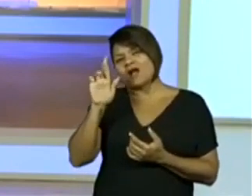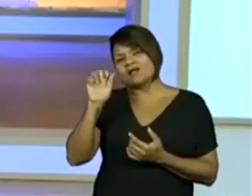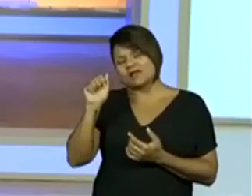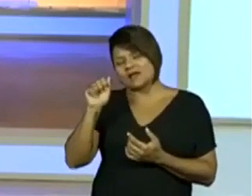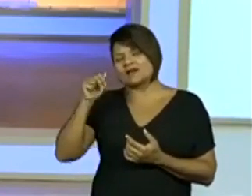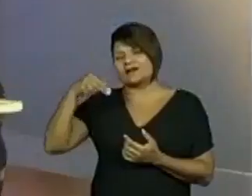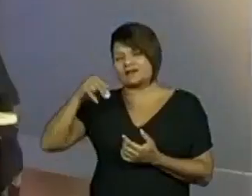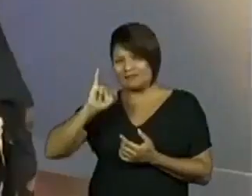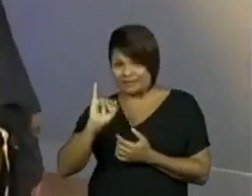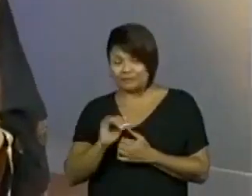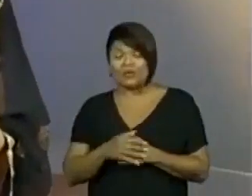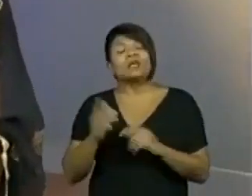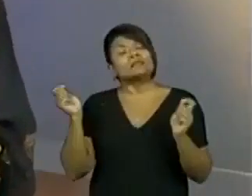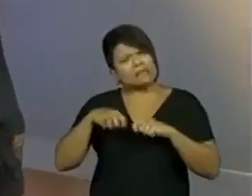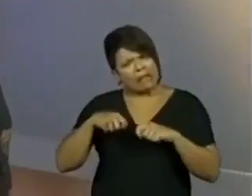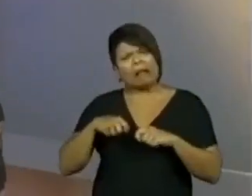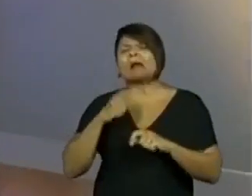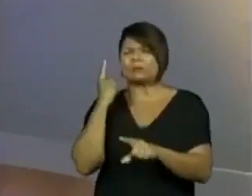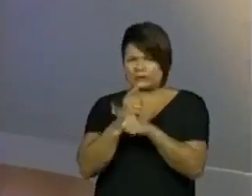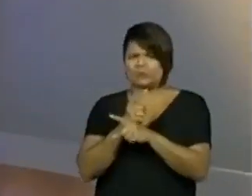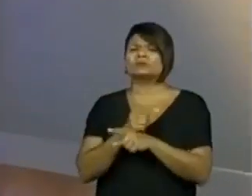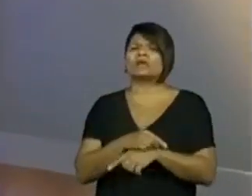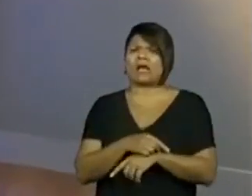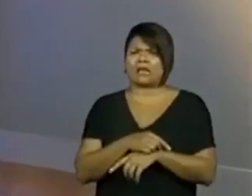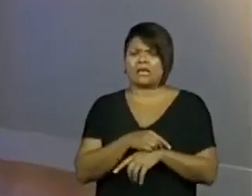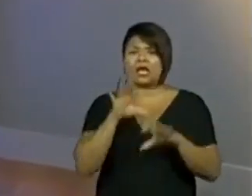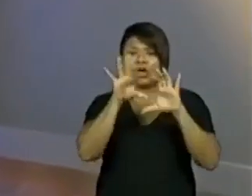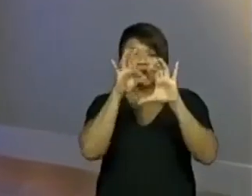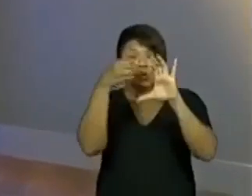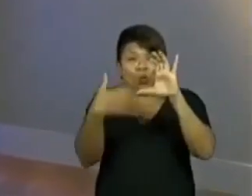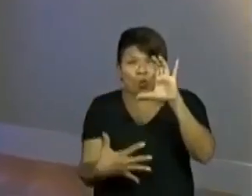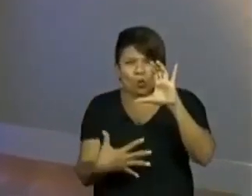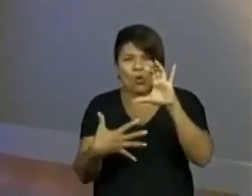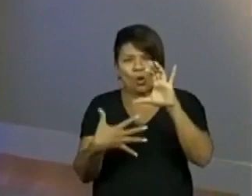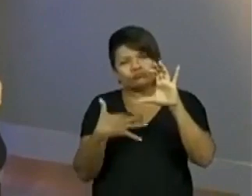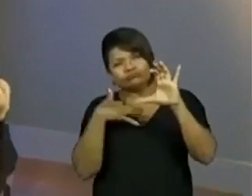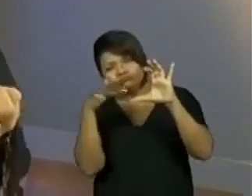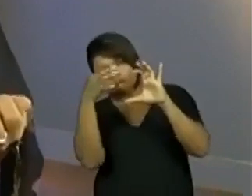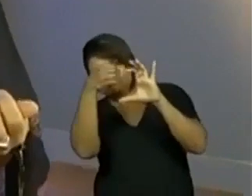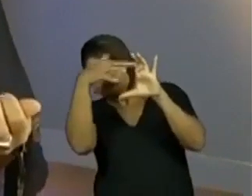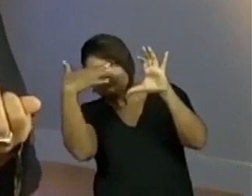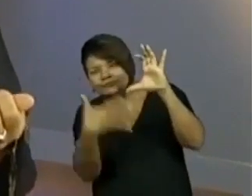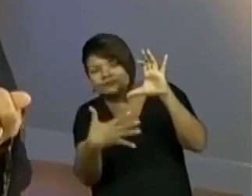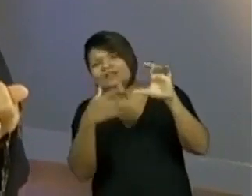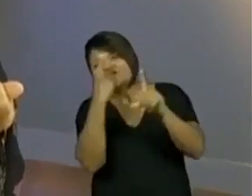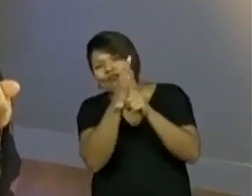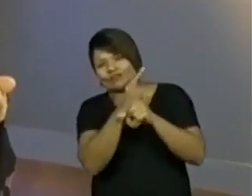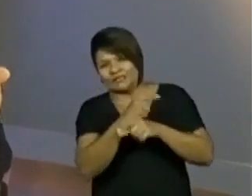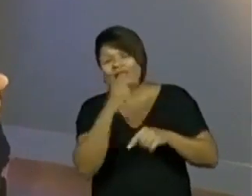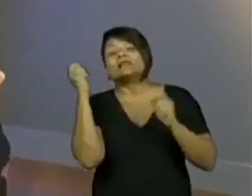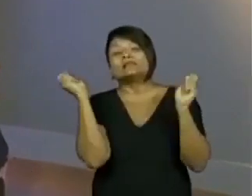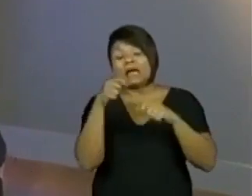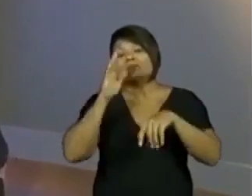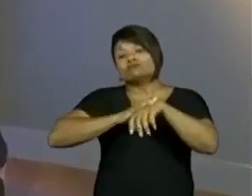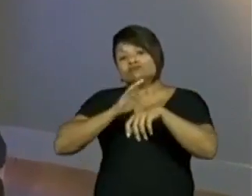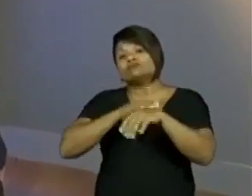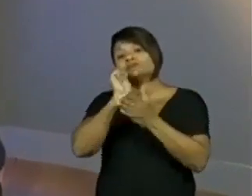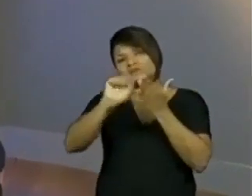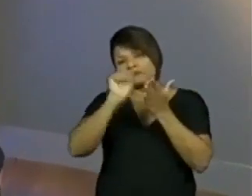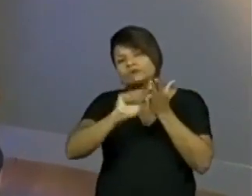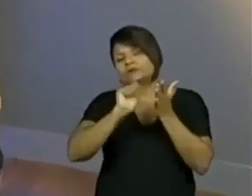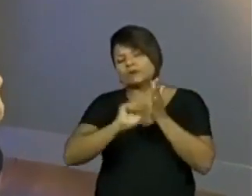Então dá para encontrar, né, jogando no Google, vocês conseguem encontrar a história escrita pelo próprio